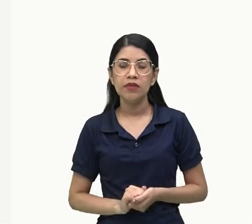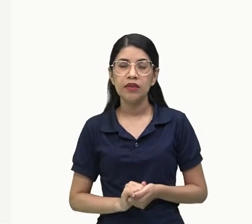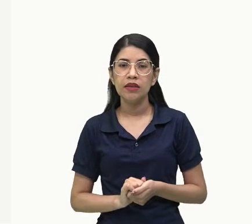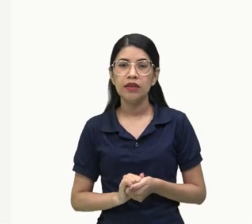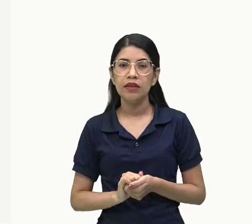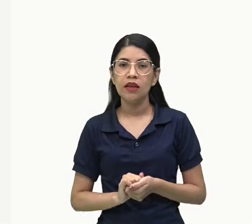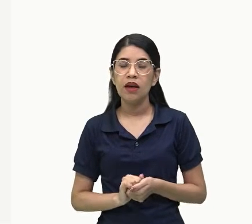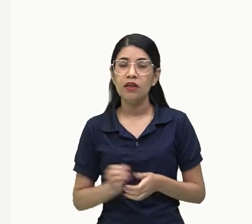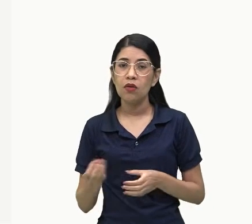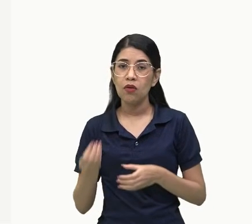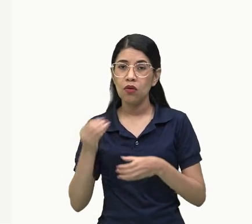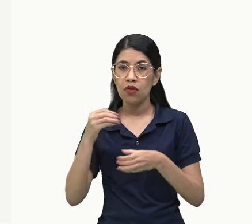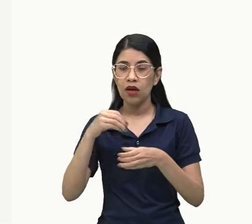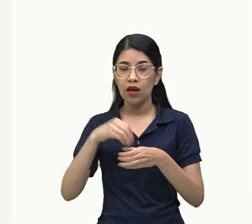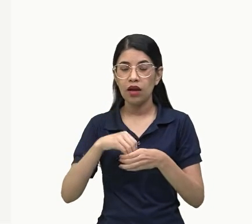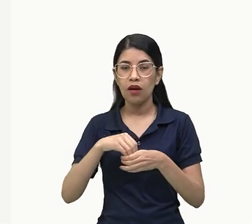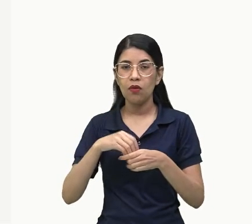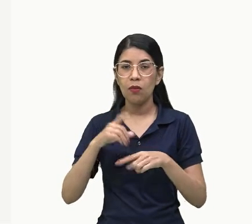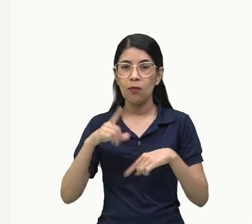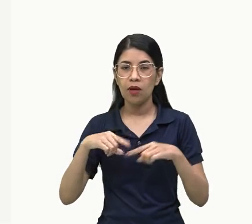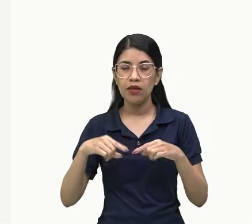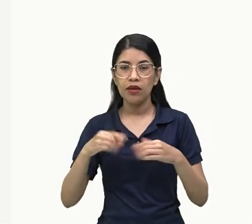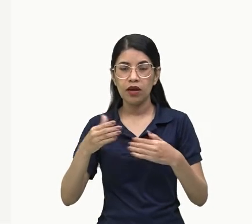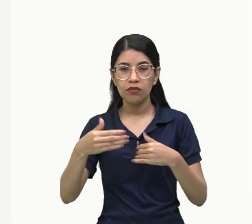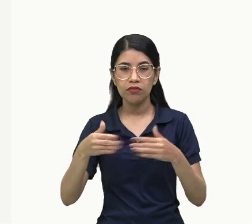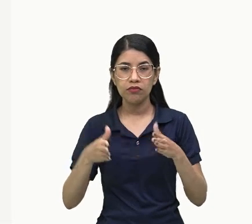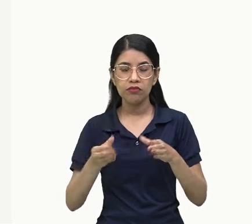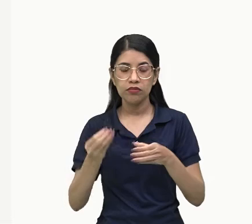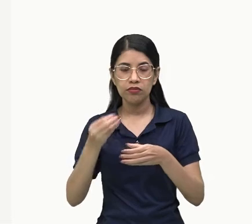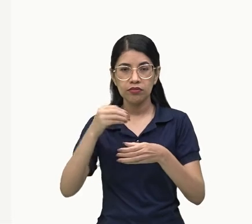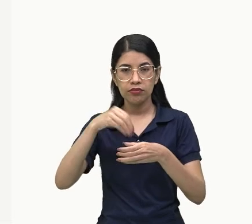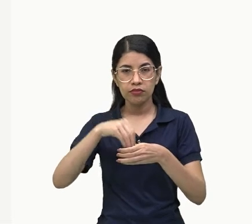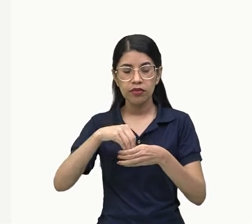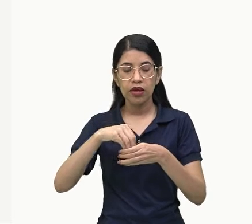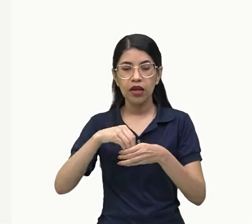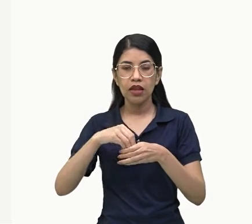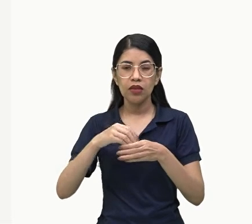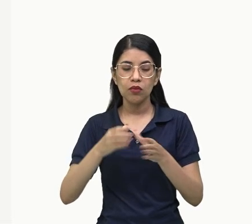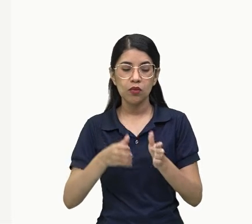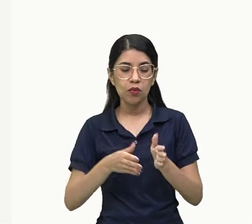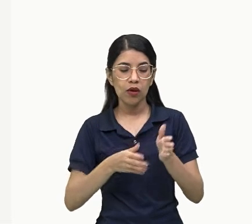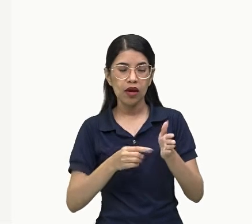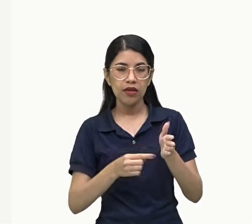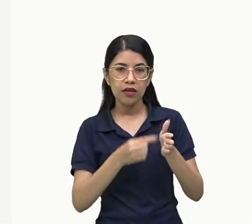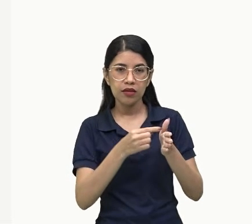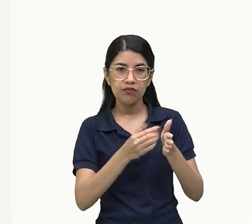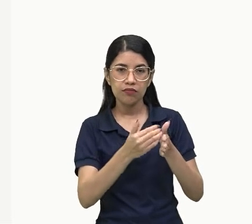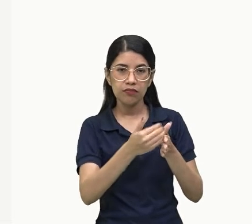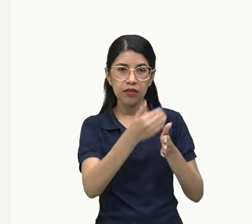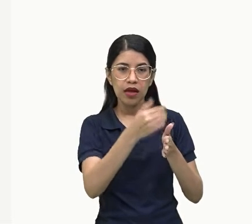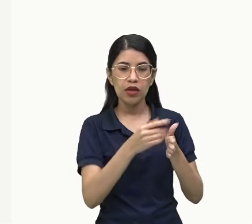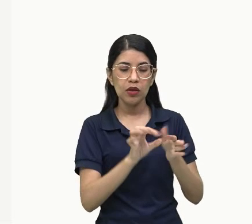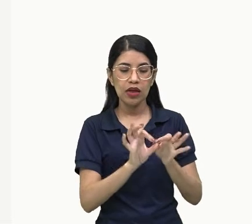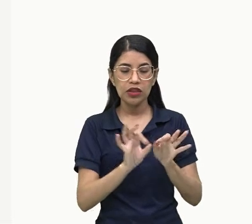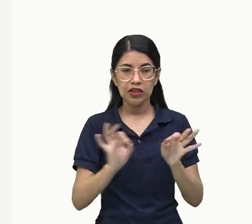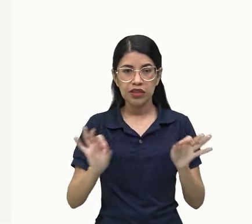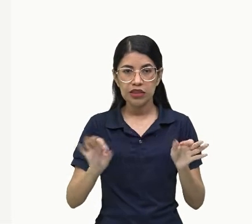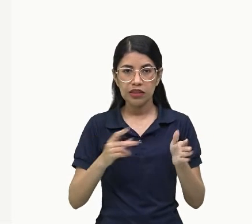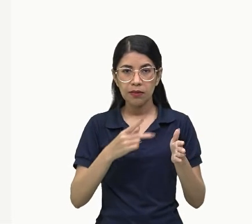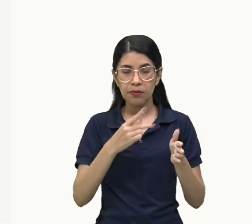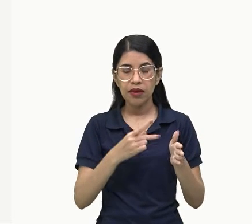objeto de tamanho O de frente para o orifício, a uma distância P, nota-se que uma